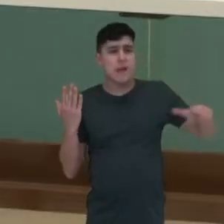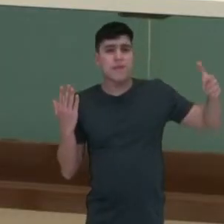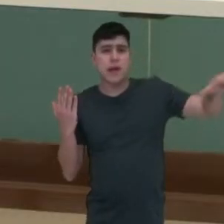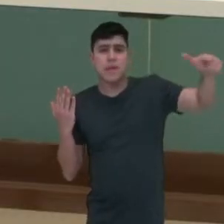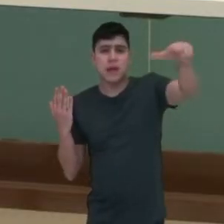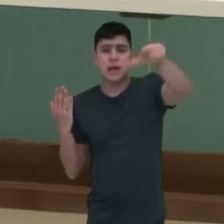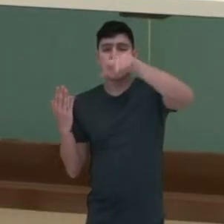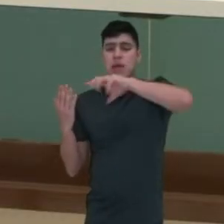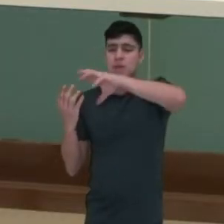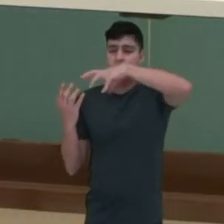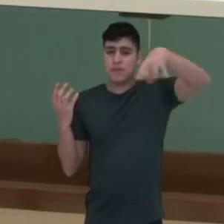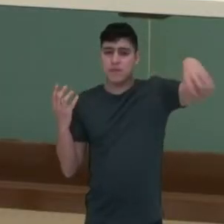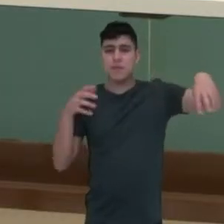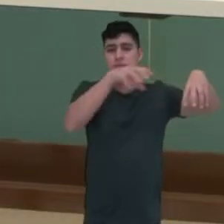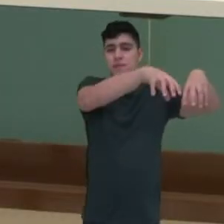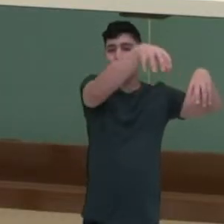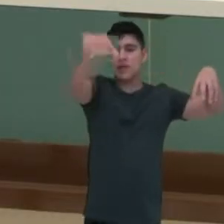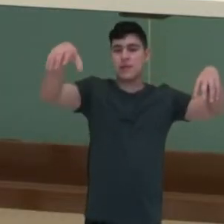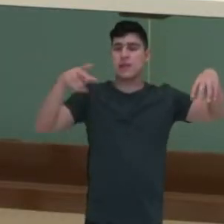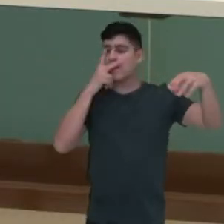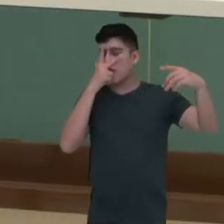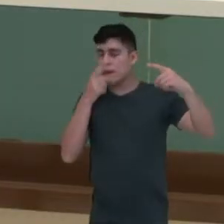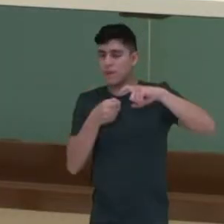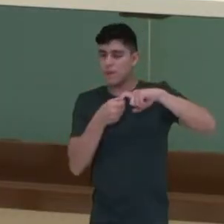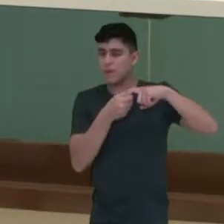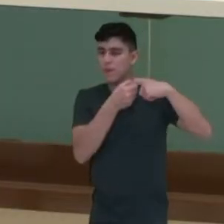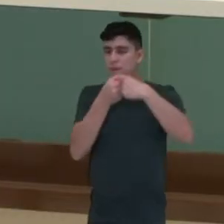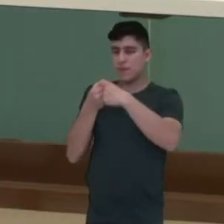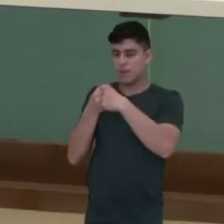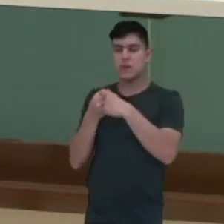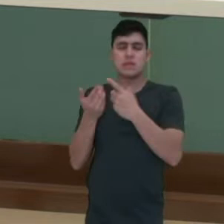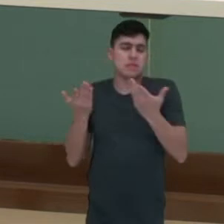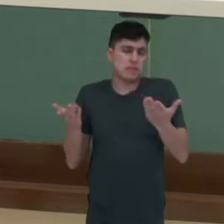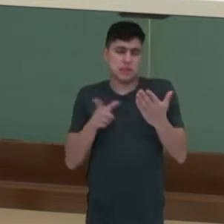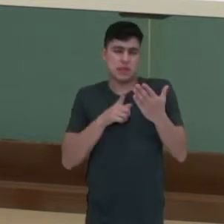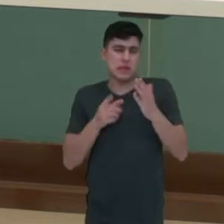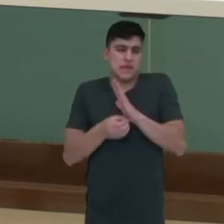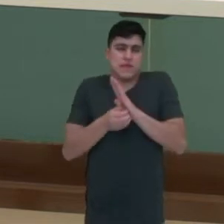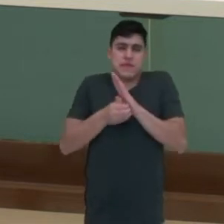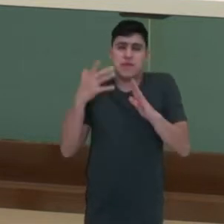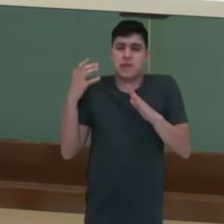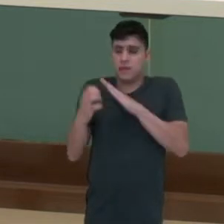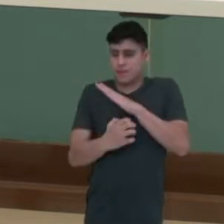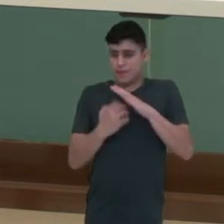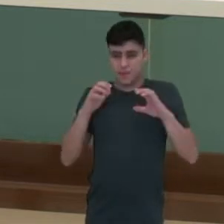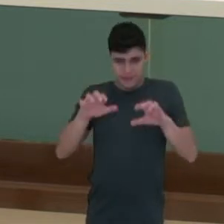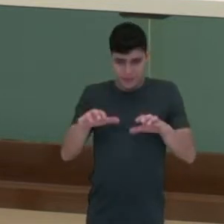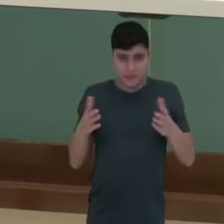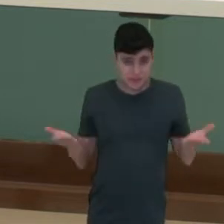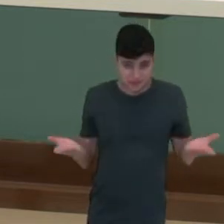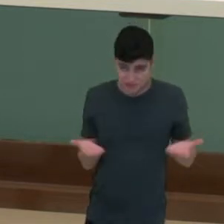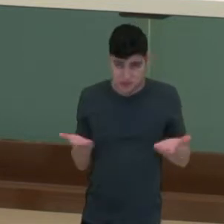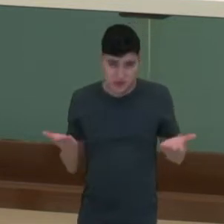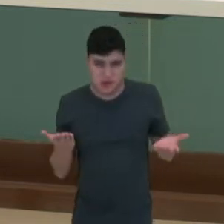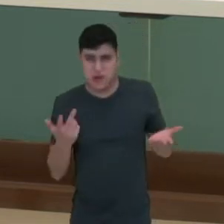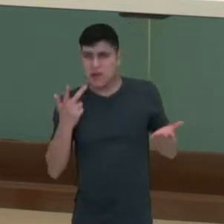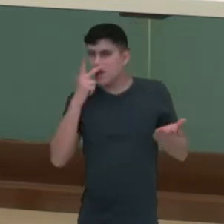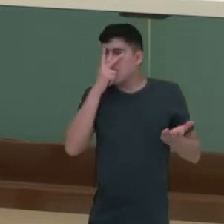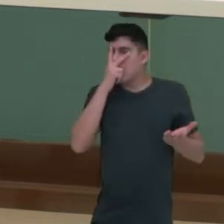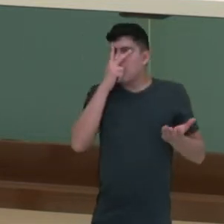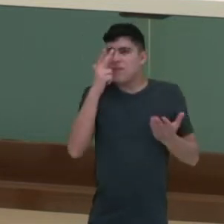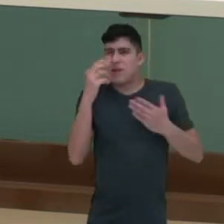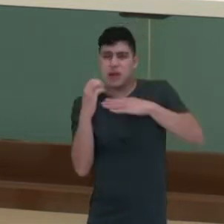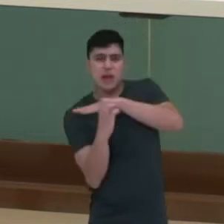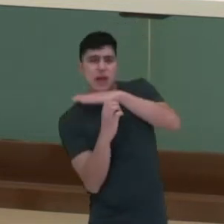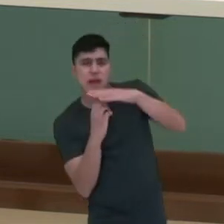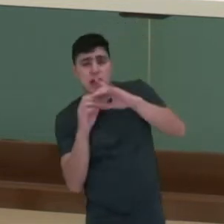através de instalações de filiais. Tem diversas empresas que fazem isso. Hoje em dia é difícil a empresa que